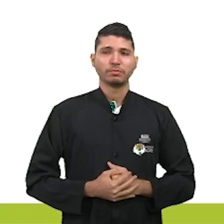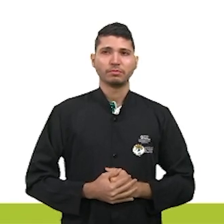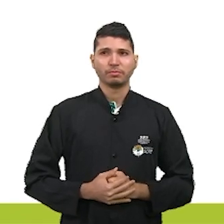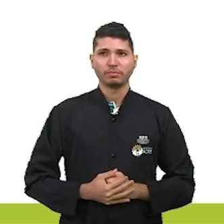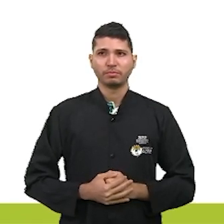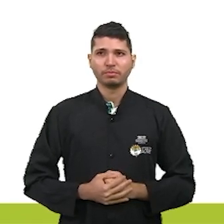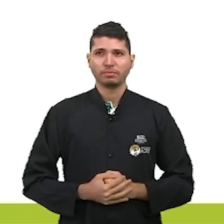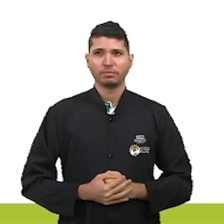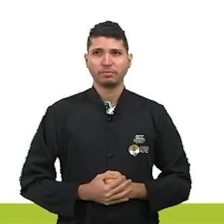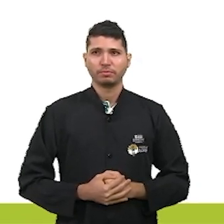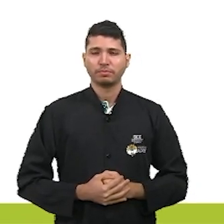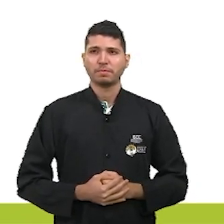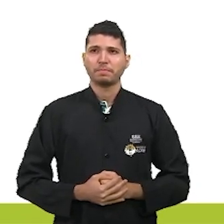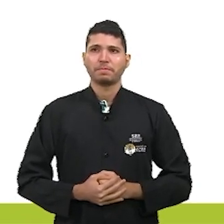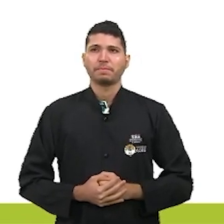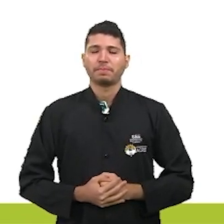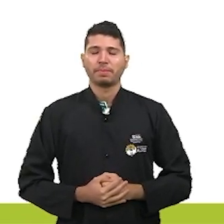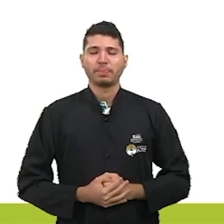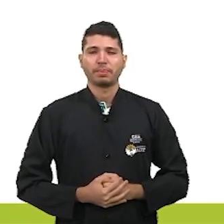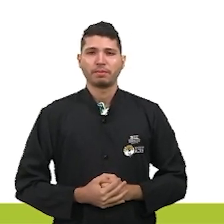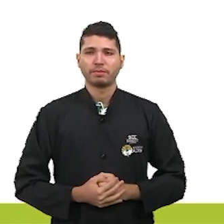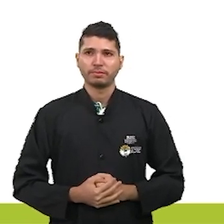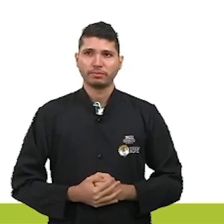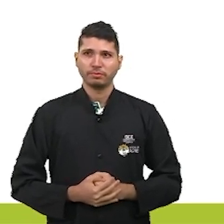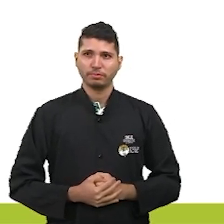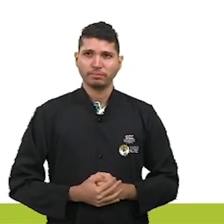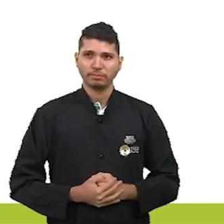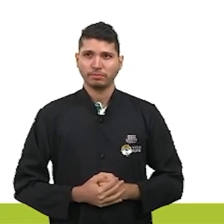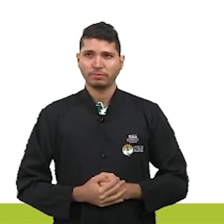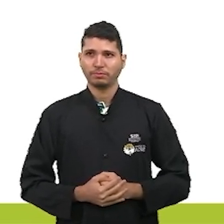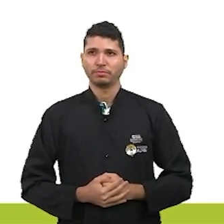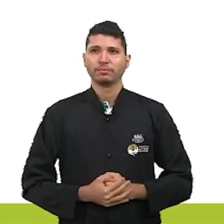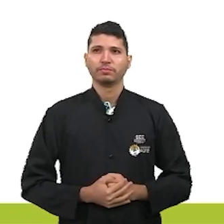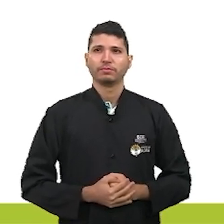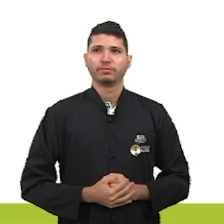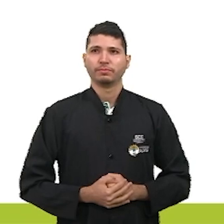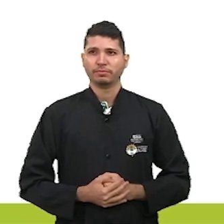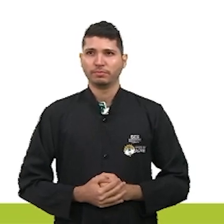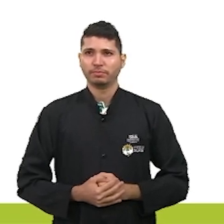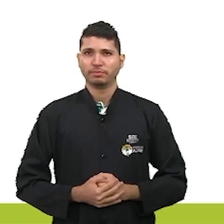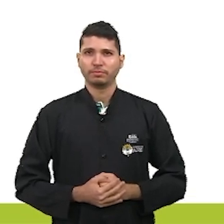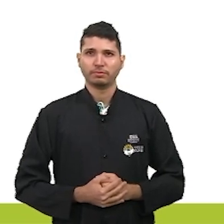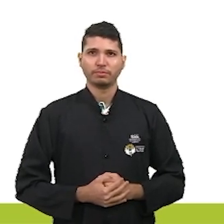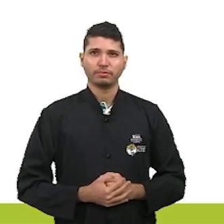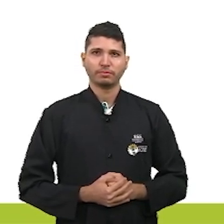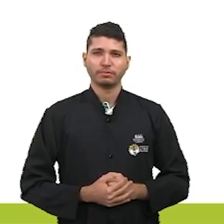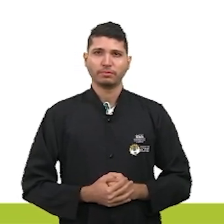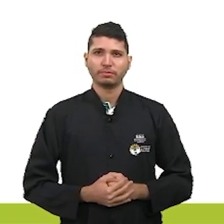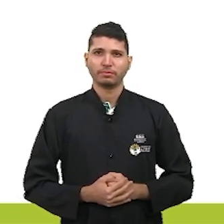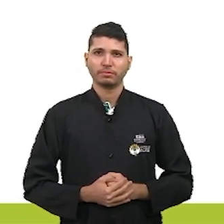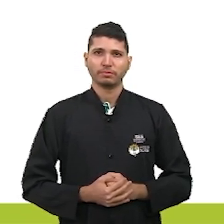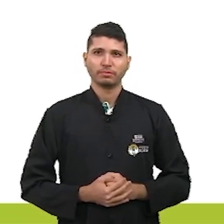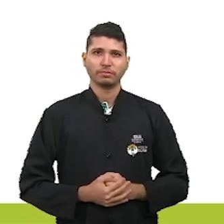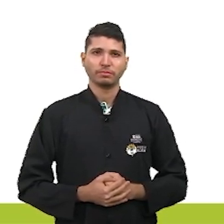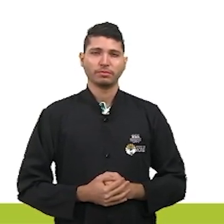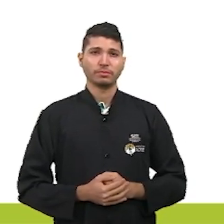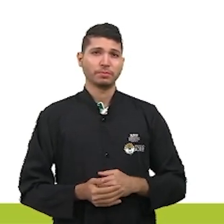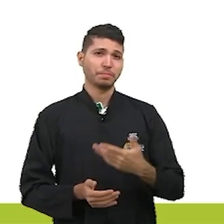Para fazer mais um exemplo, considere a palavra aba. Assim, com 2B. É o nome de uma banda